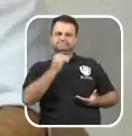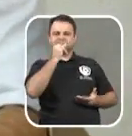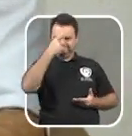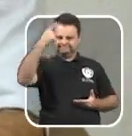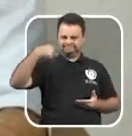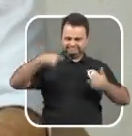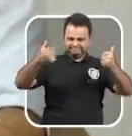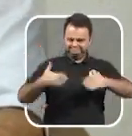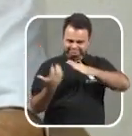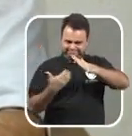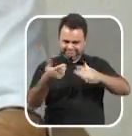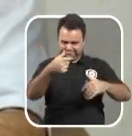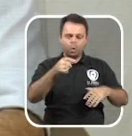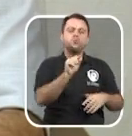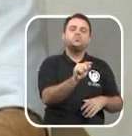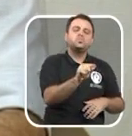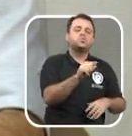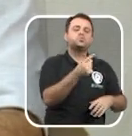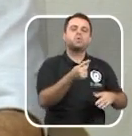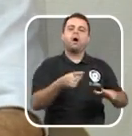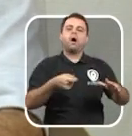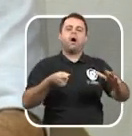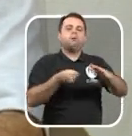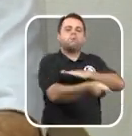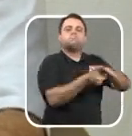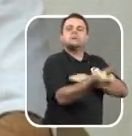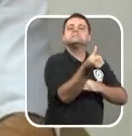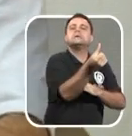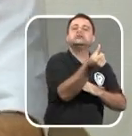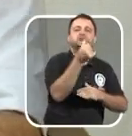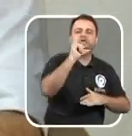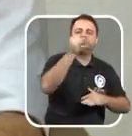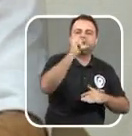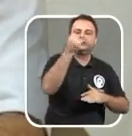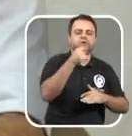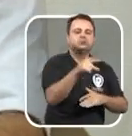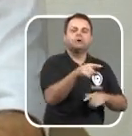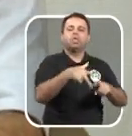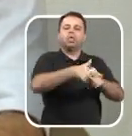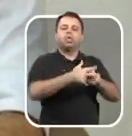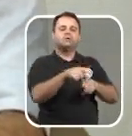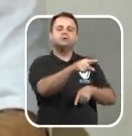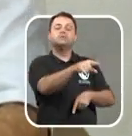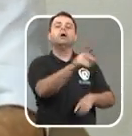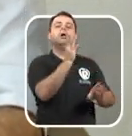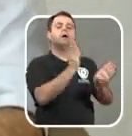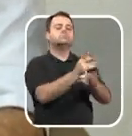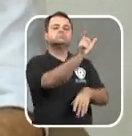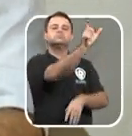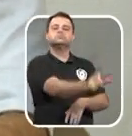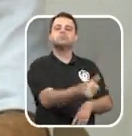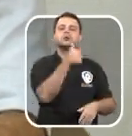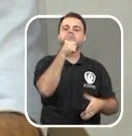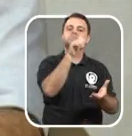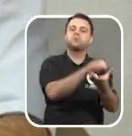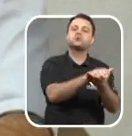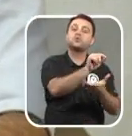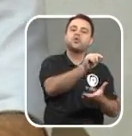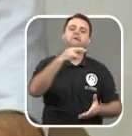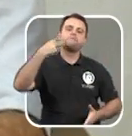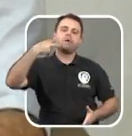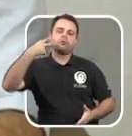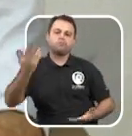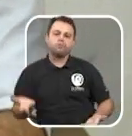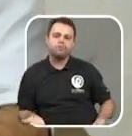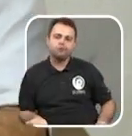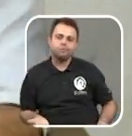era quem? Era esposo de candidato a vereador, da chapa do secretário, do partido do secretário, era esposa de pré-candidato da chapa